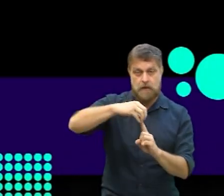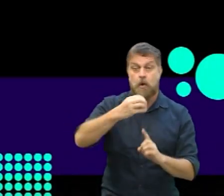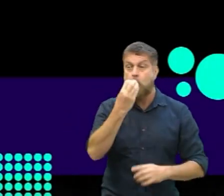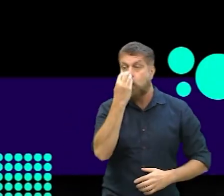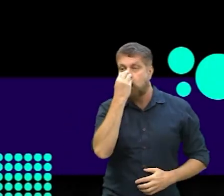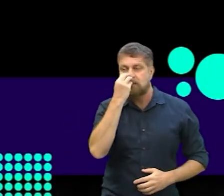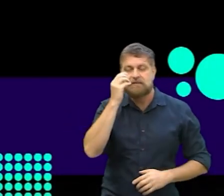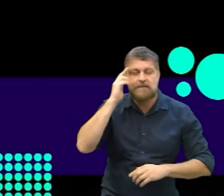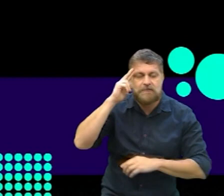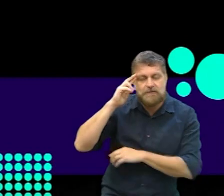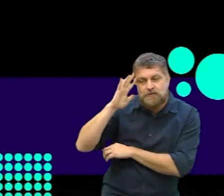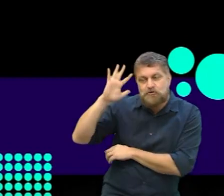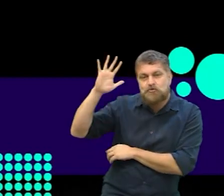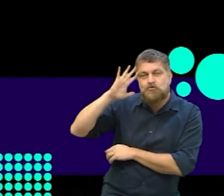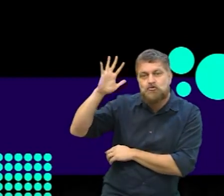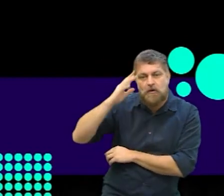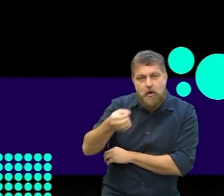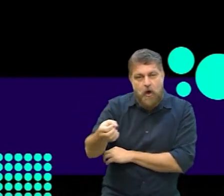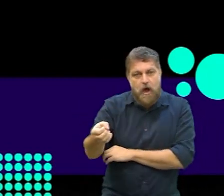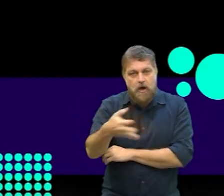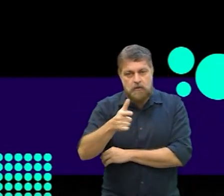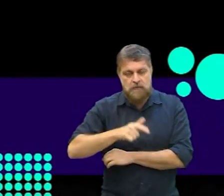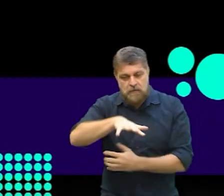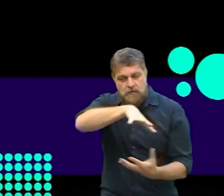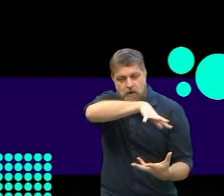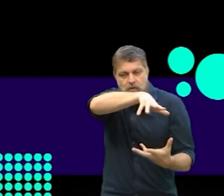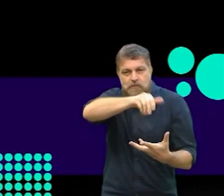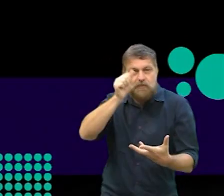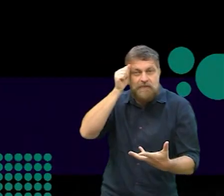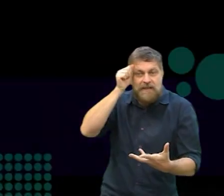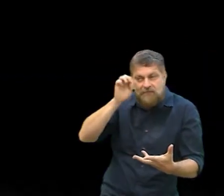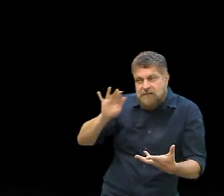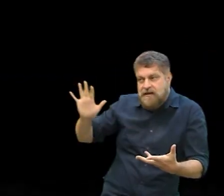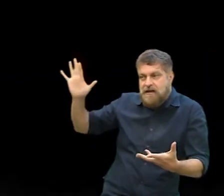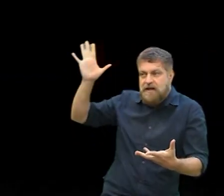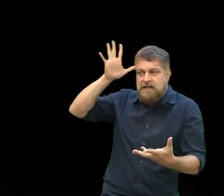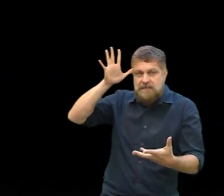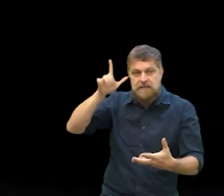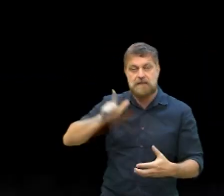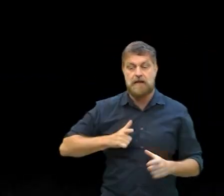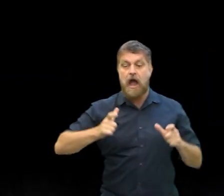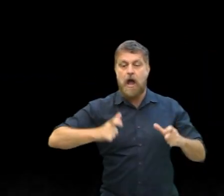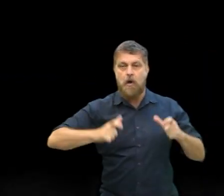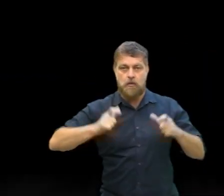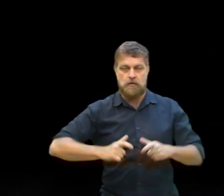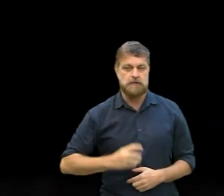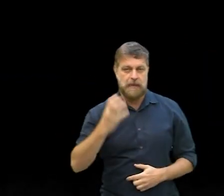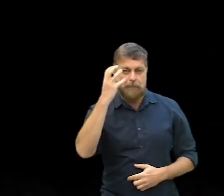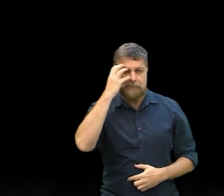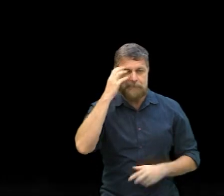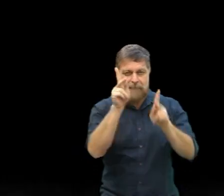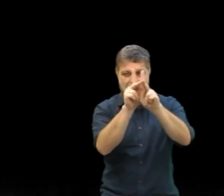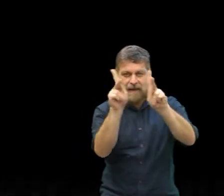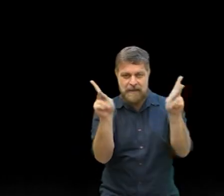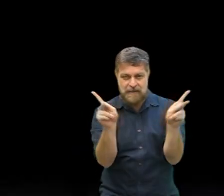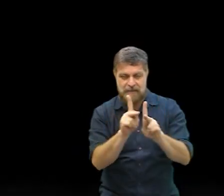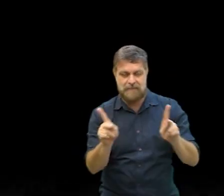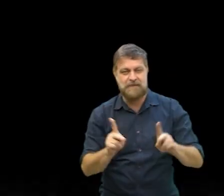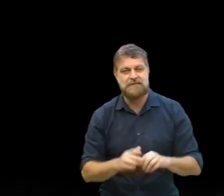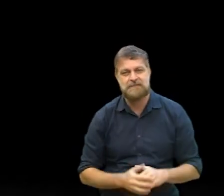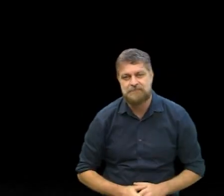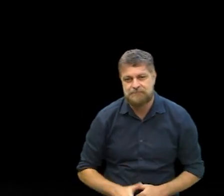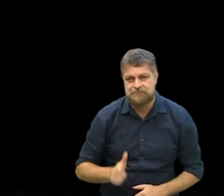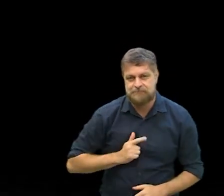o Circo dos Sonhos, com um novo espetáculo no mundo da fantasia. Ele está instalado na Praça Arautos da Paz,